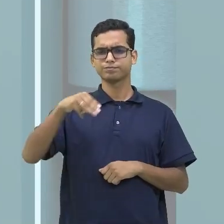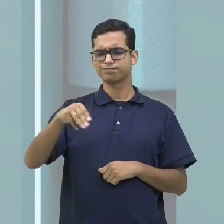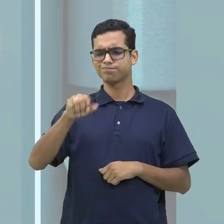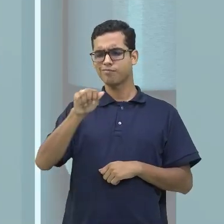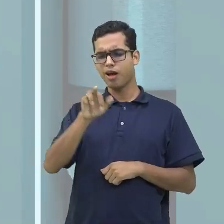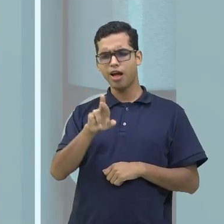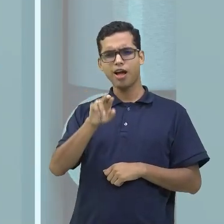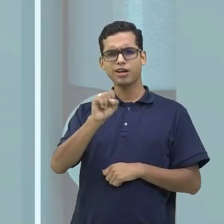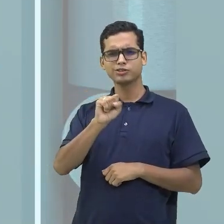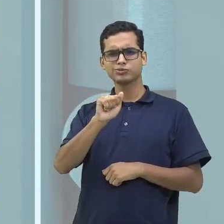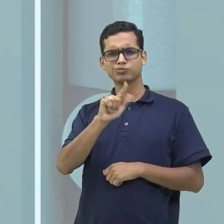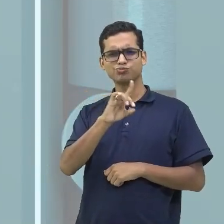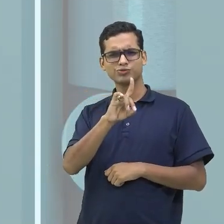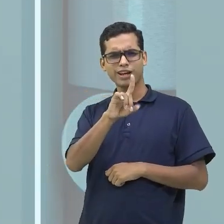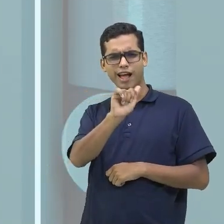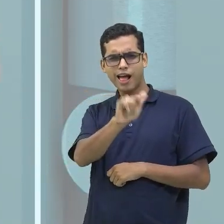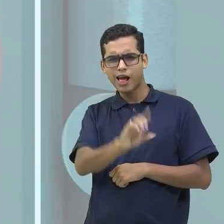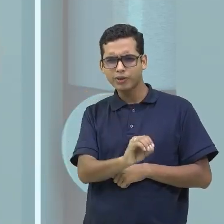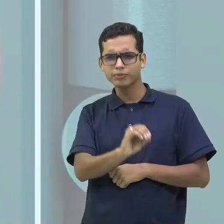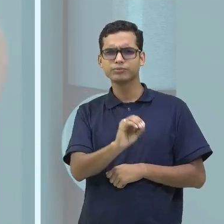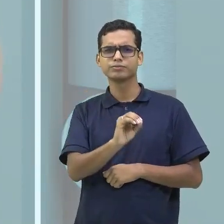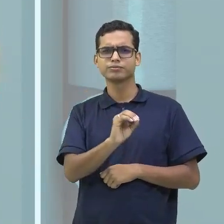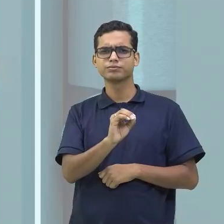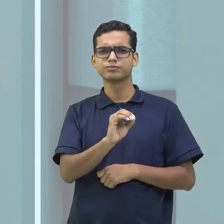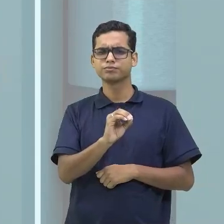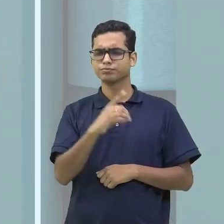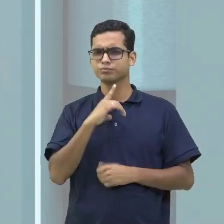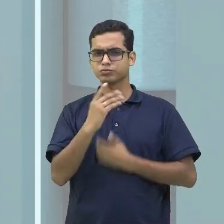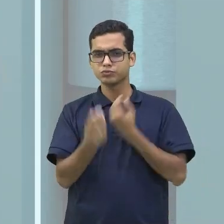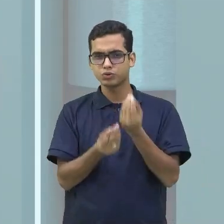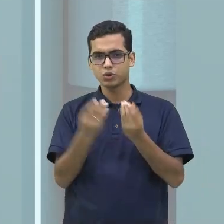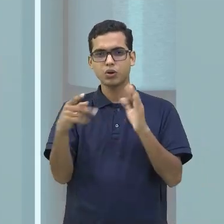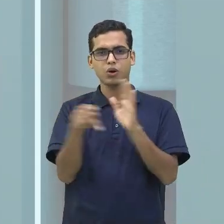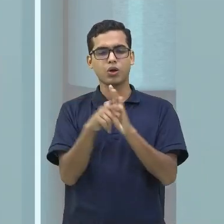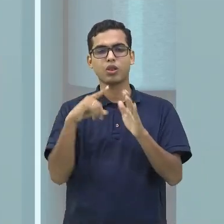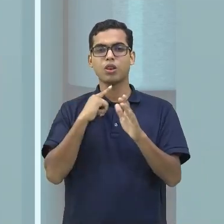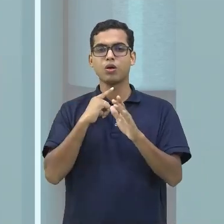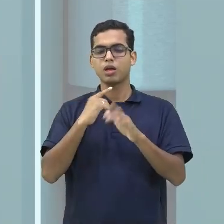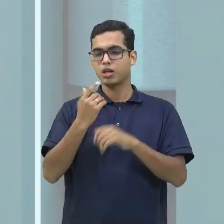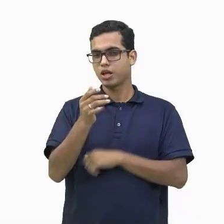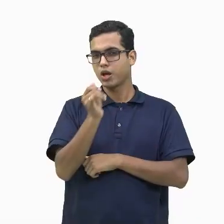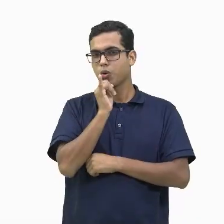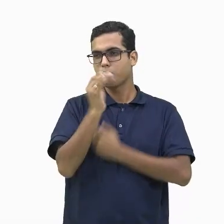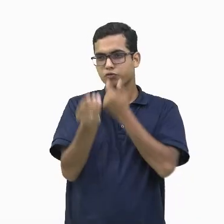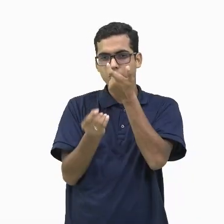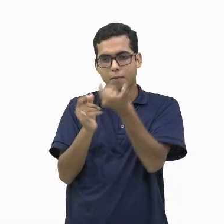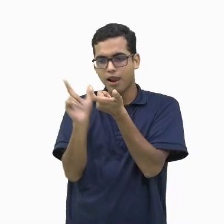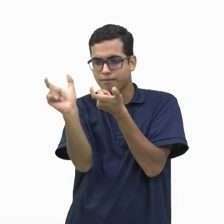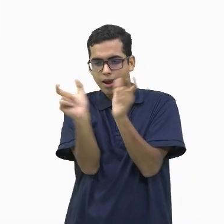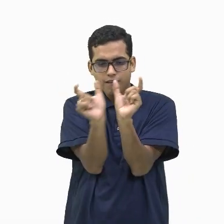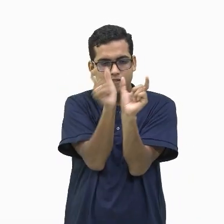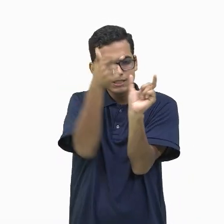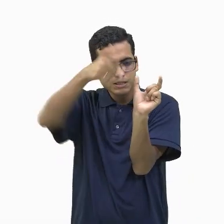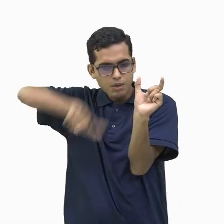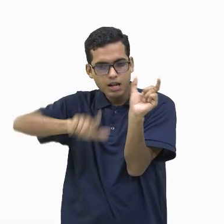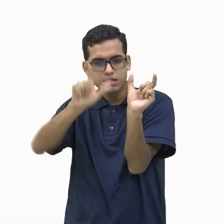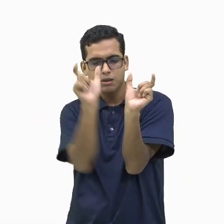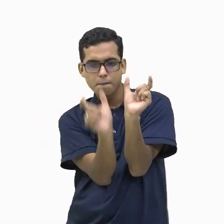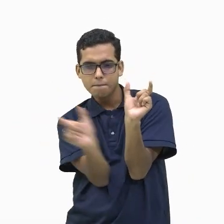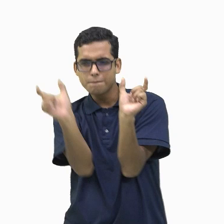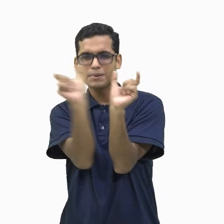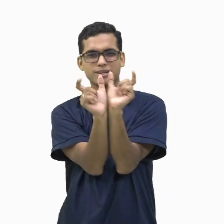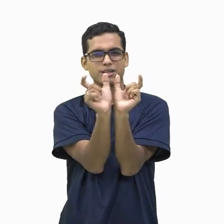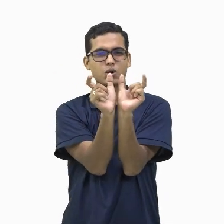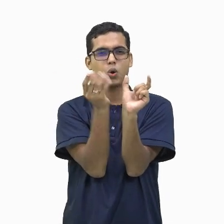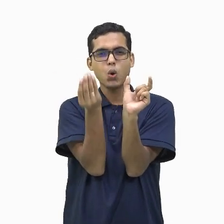uma redundância menos óbvia e, por isso mesmo, literária, correto? Temos um outro exemplo. Eu quero